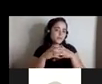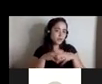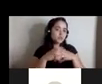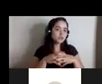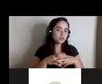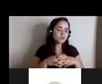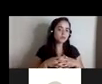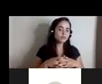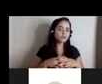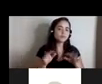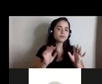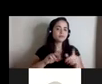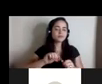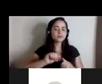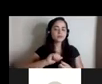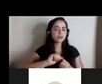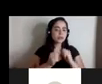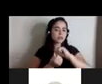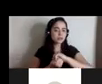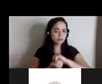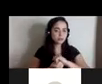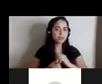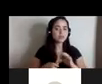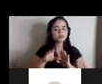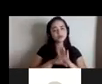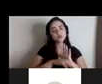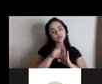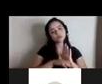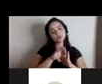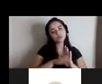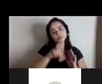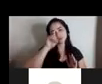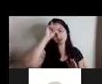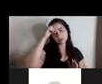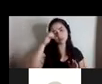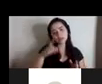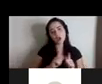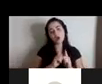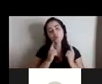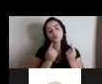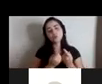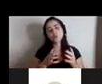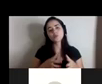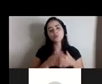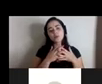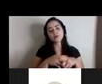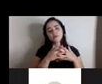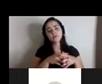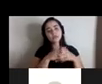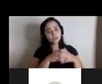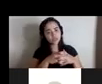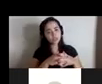Nessa reformulação dos currículos, criar comunidades de reflexão, buscarmos outros modelos